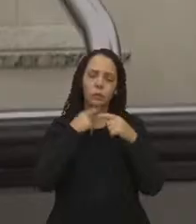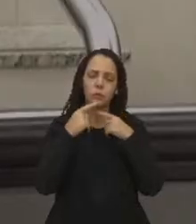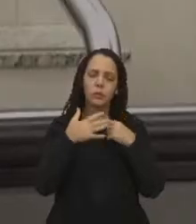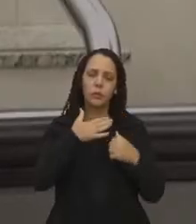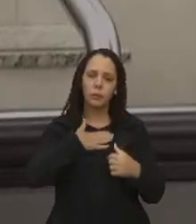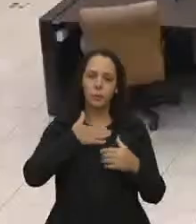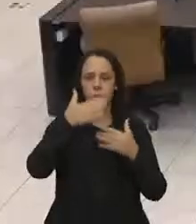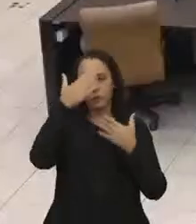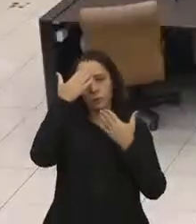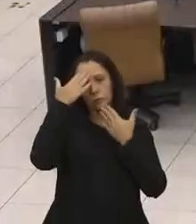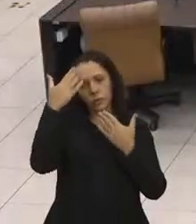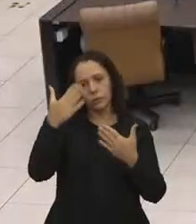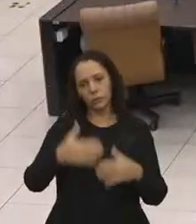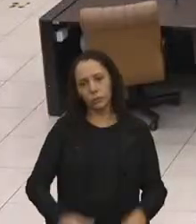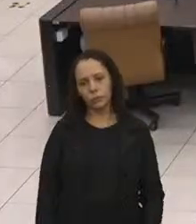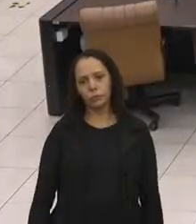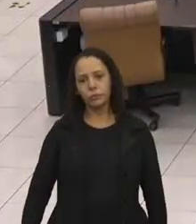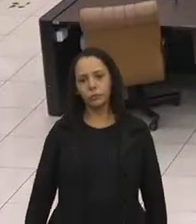Obrigado.